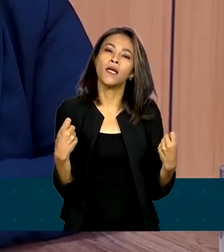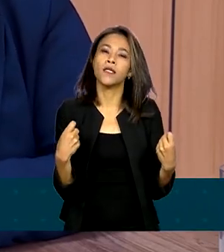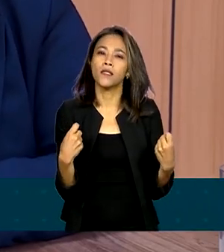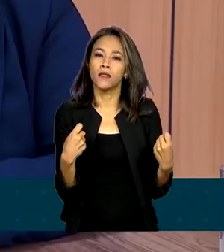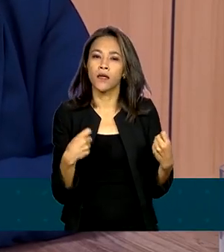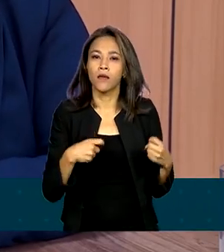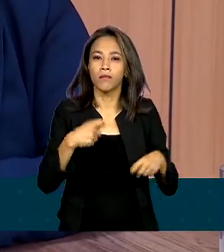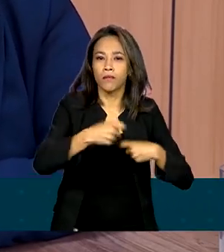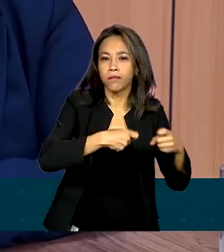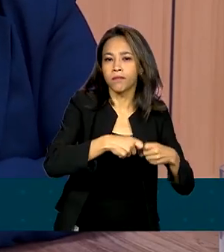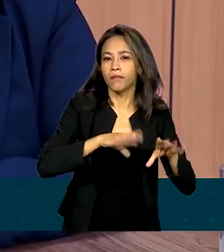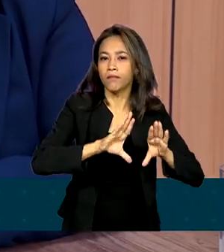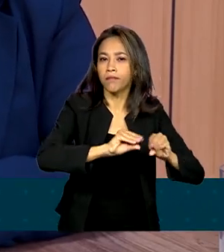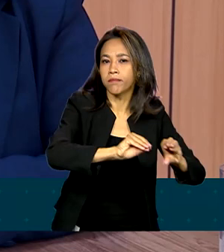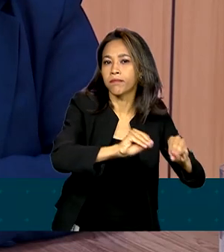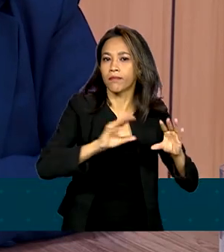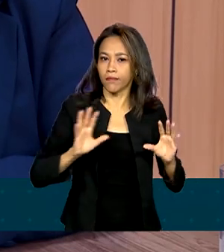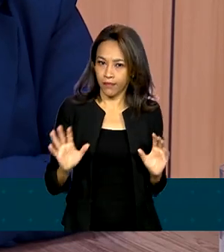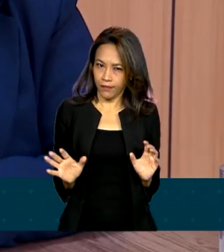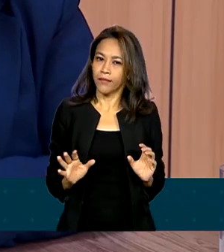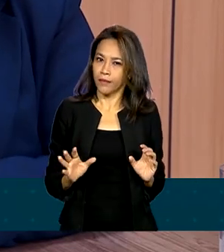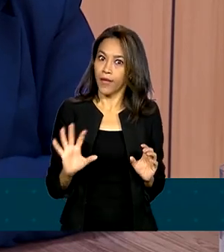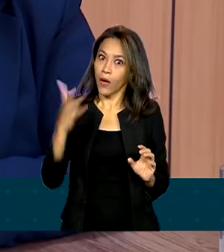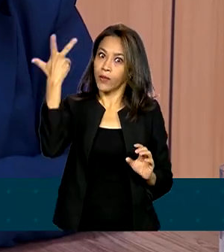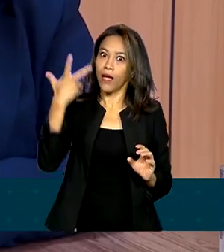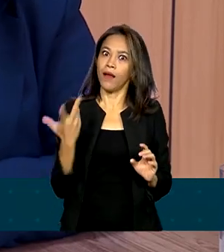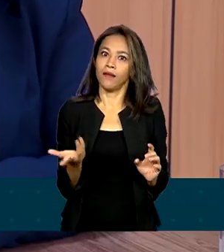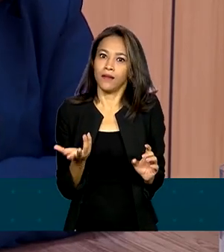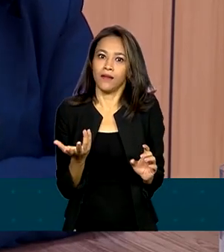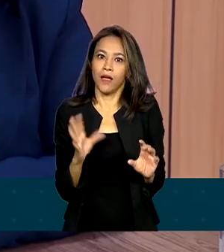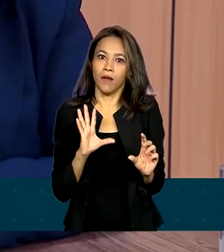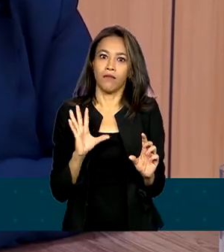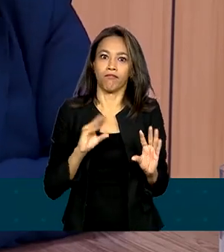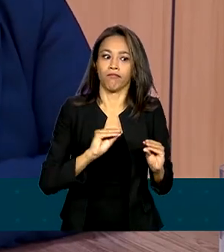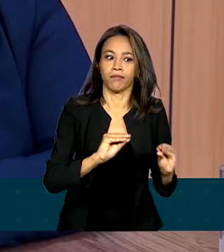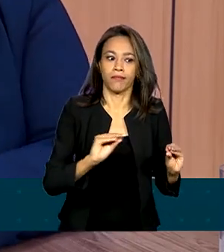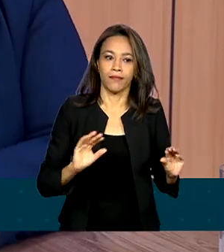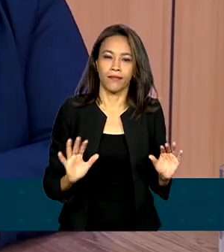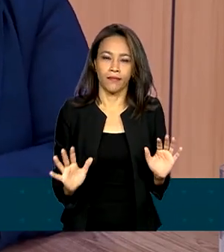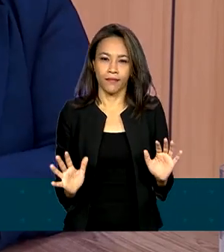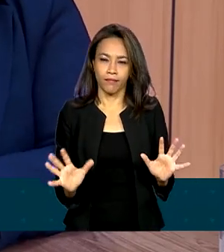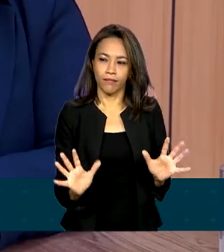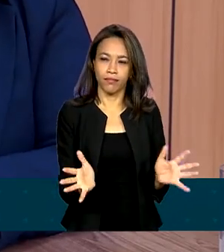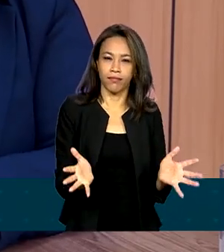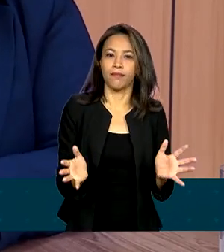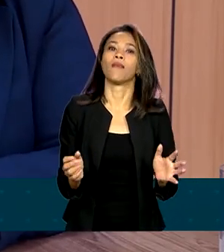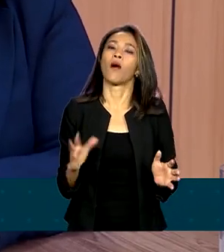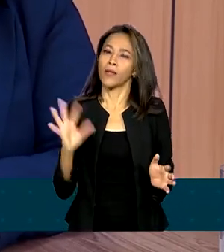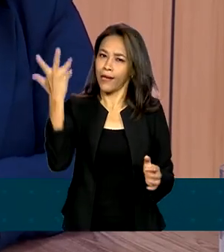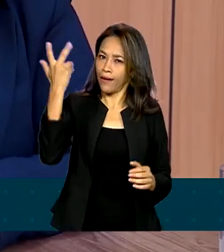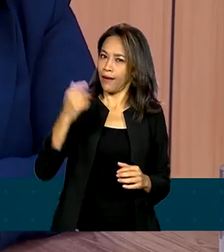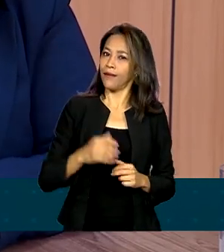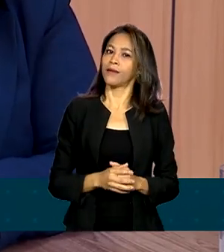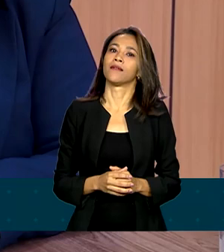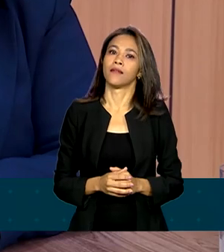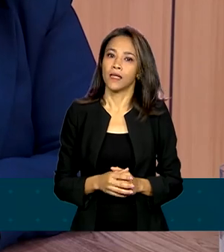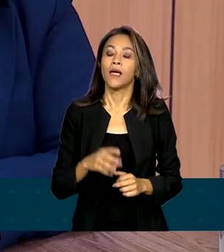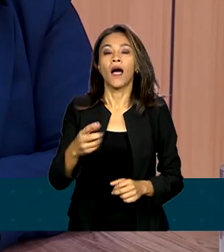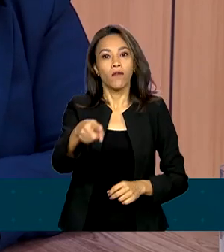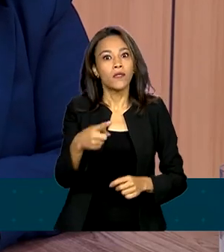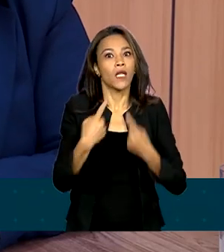no assédio, né? Muitas vezes acontece a violência, mas acontece o assédio. Acho que ligar no